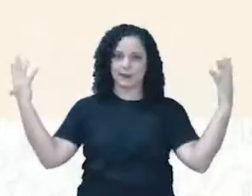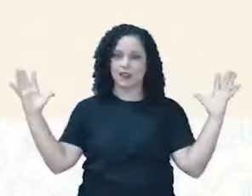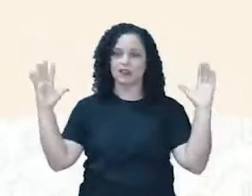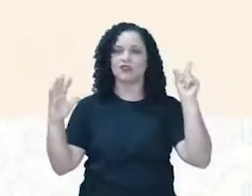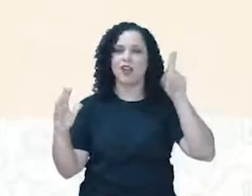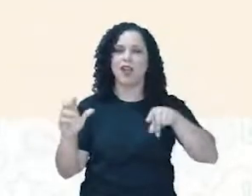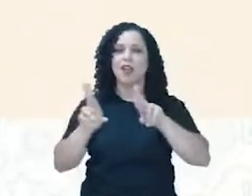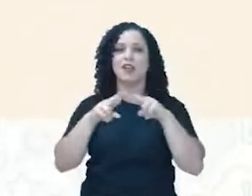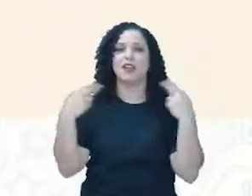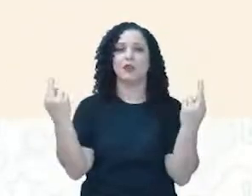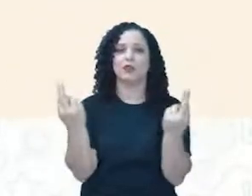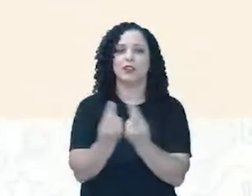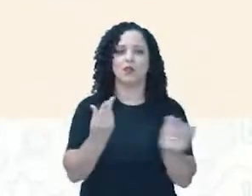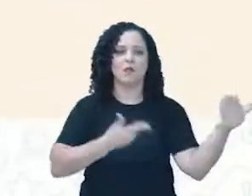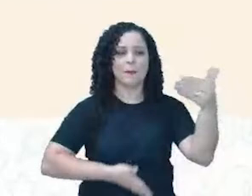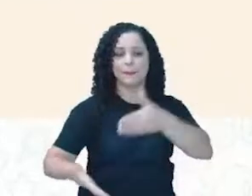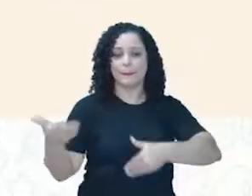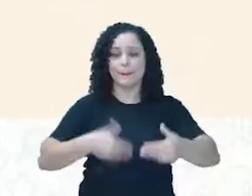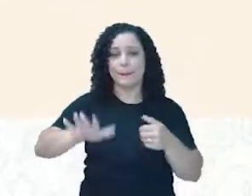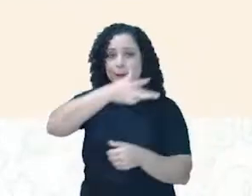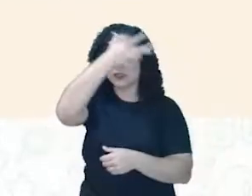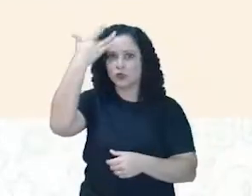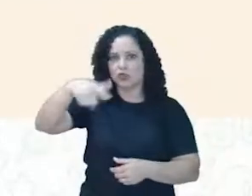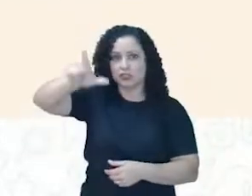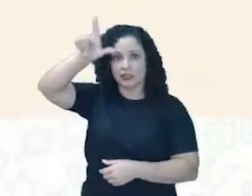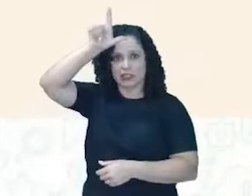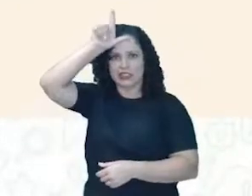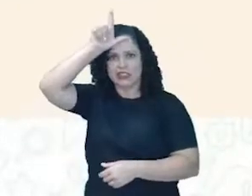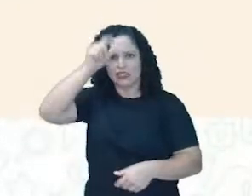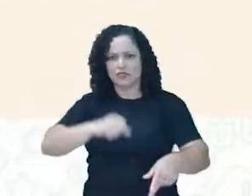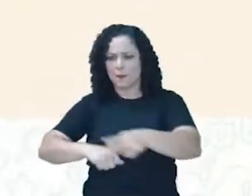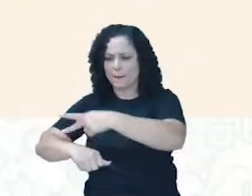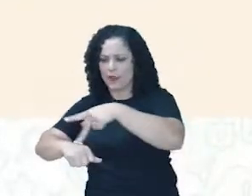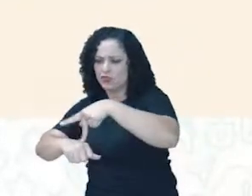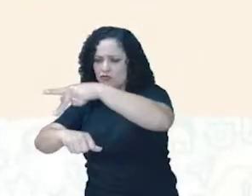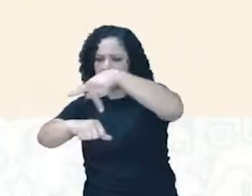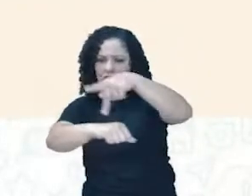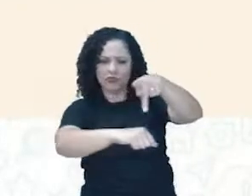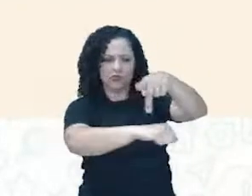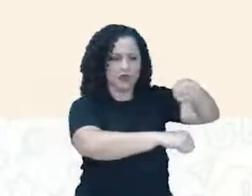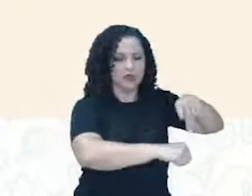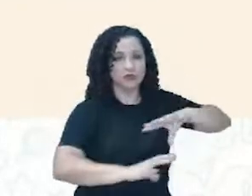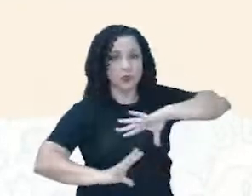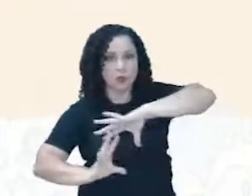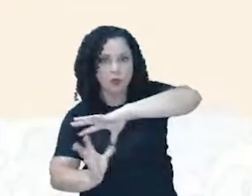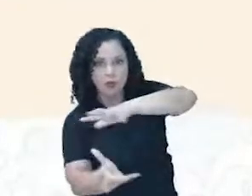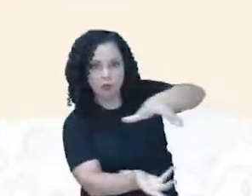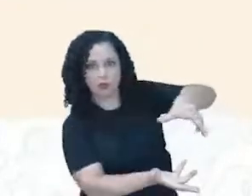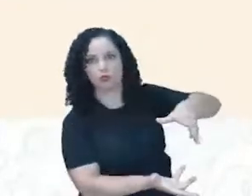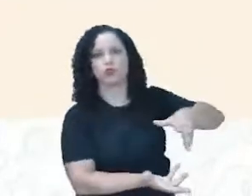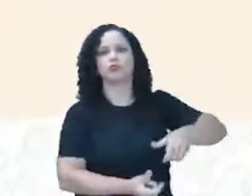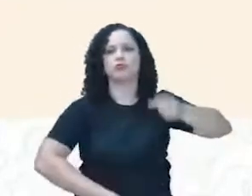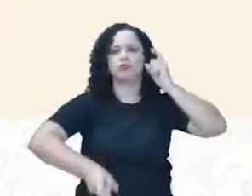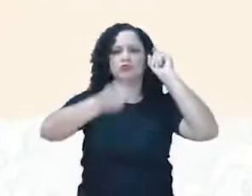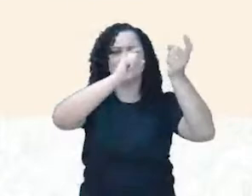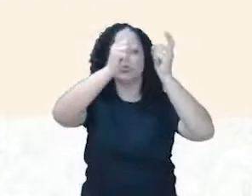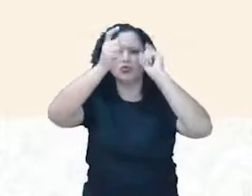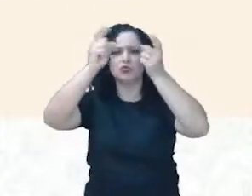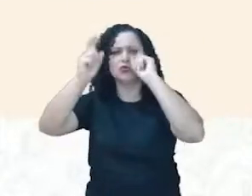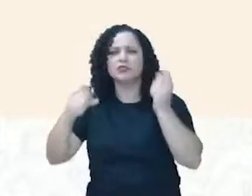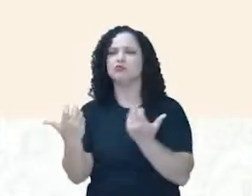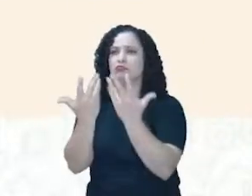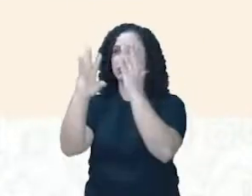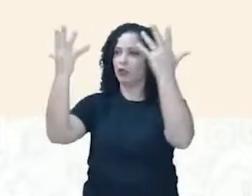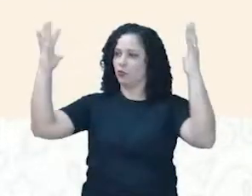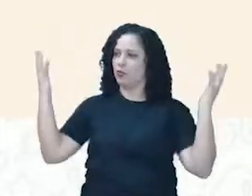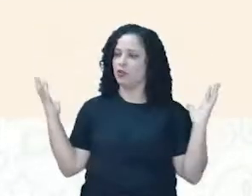reuniões das quais participam vários líderes mundiais a fim de debaterem sobre os impactos ambientais e a